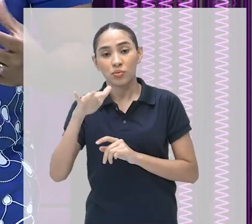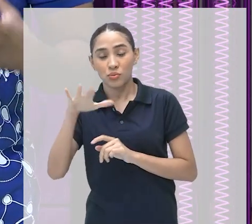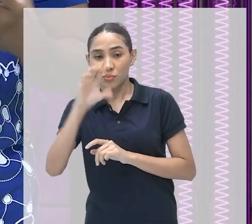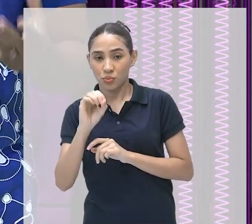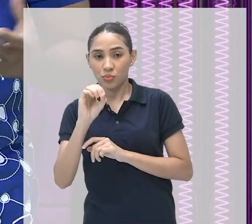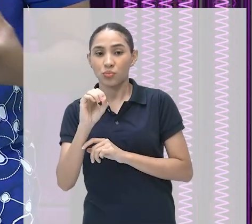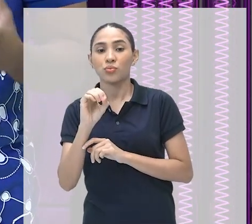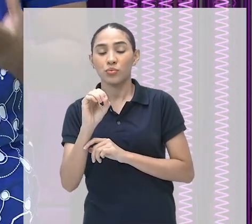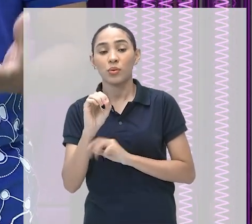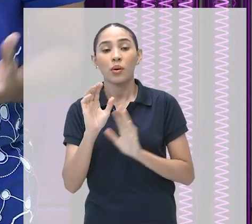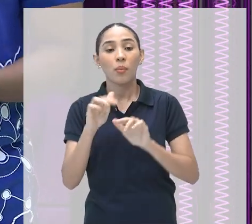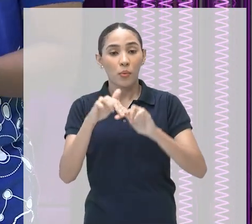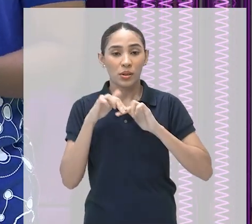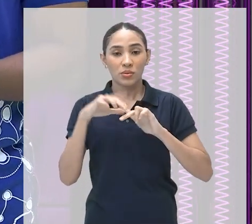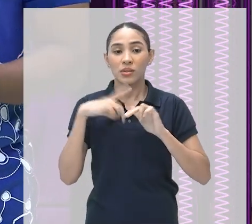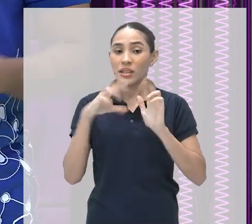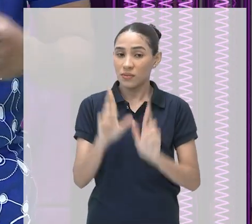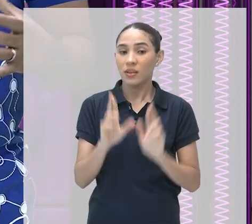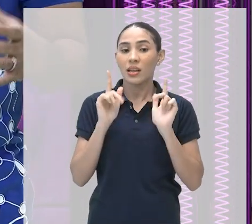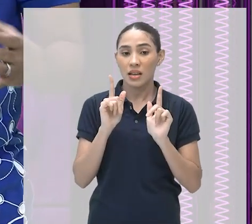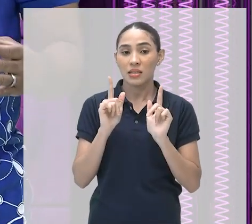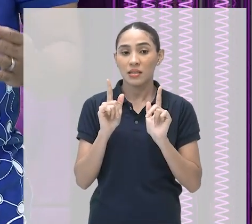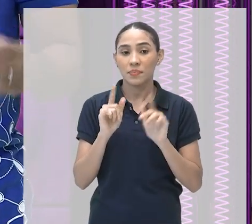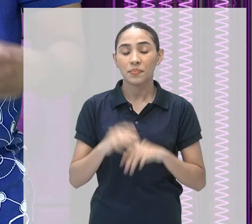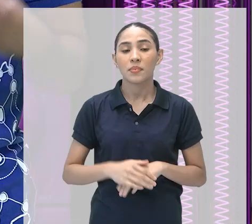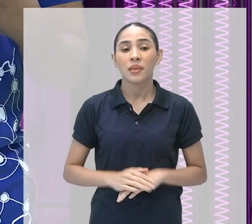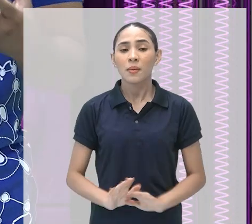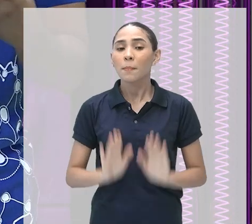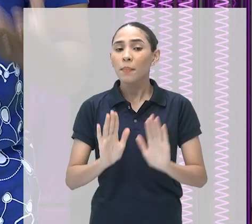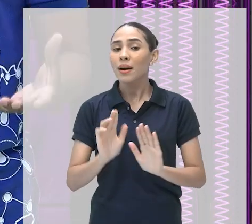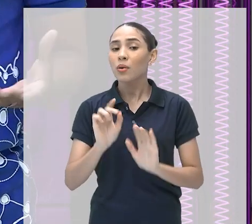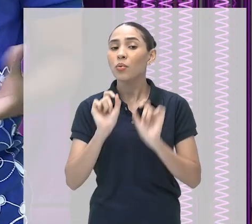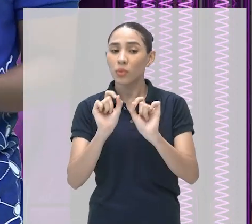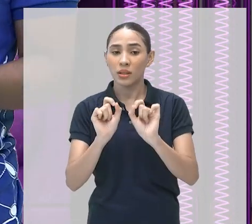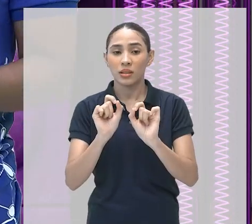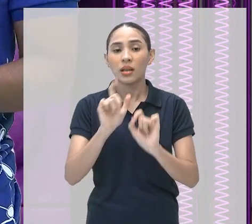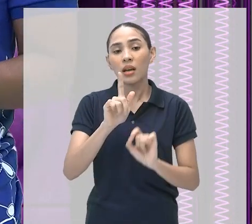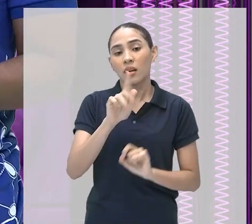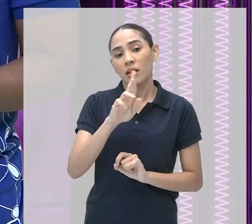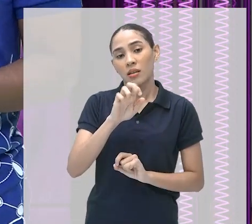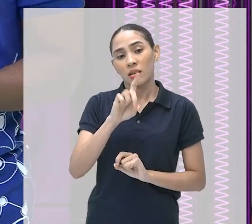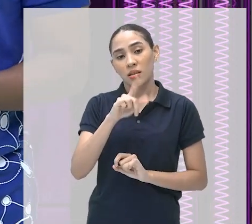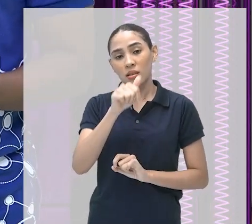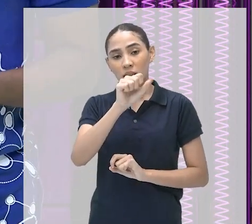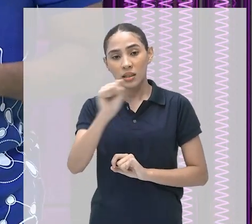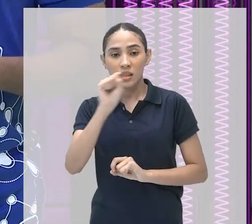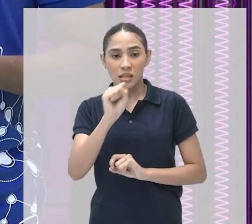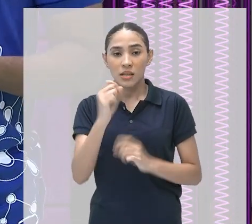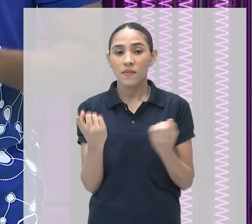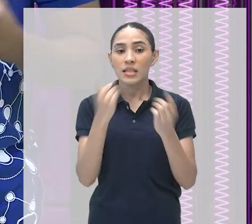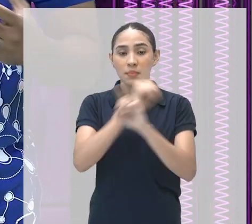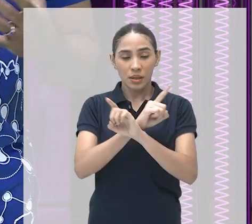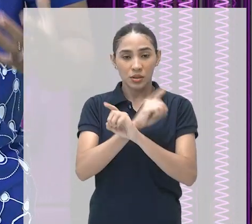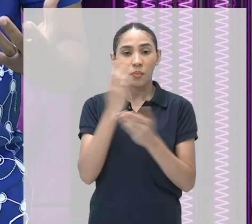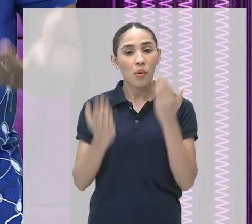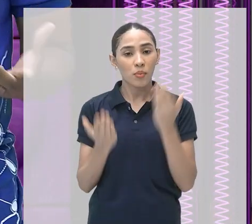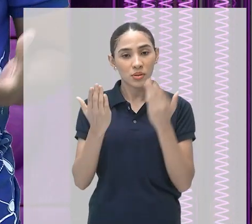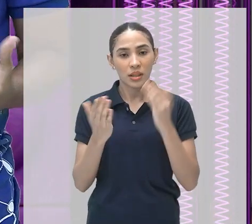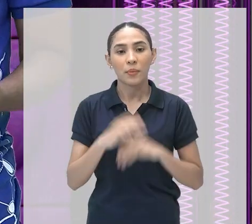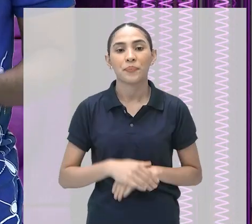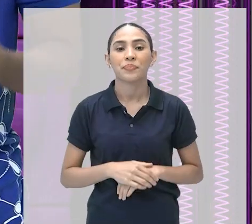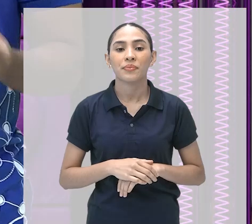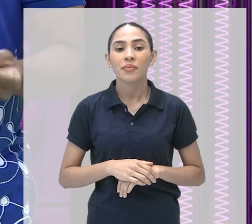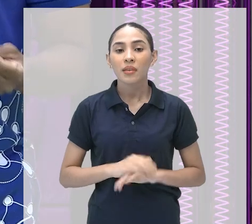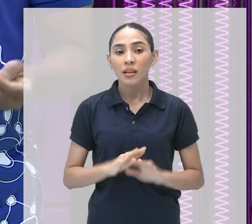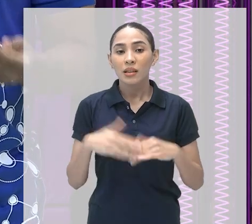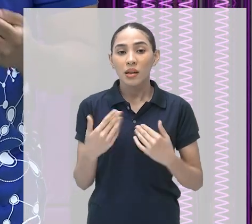Por isso, existe essa diferença. E professor, e o que são grandezas inversamente proporcionais? Grandezas inversamente